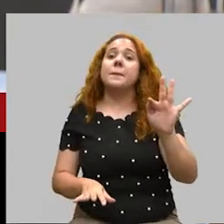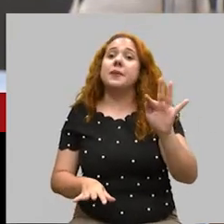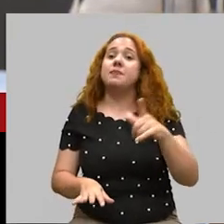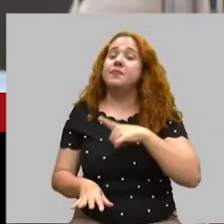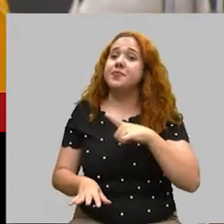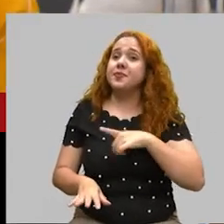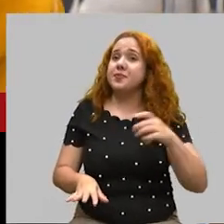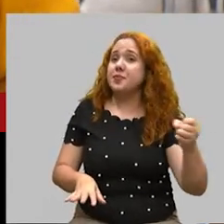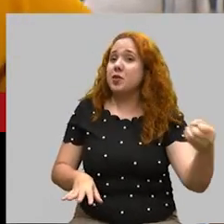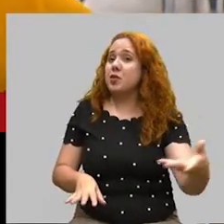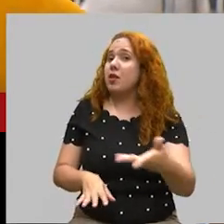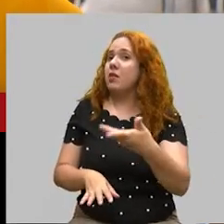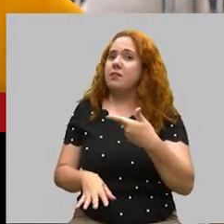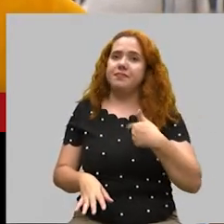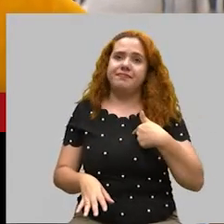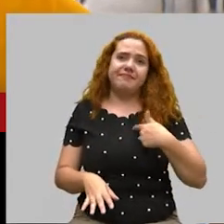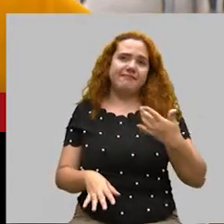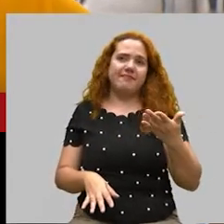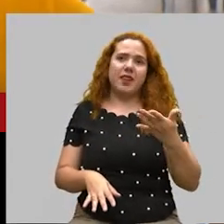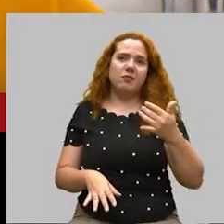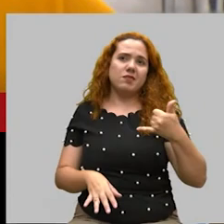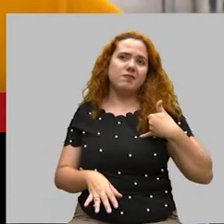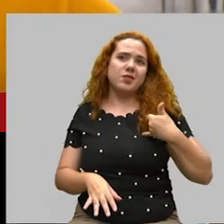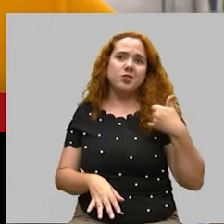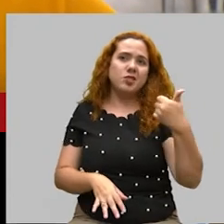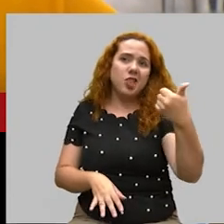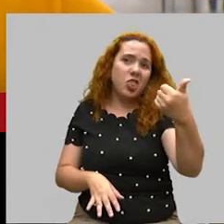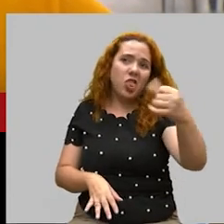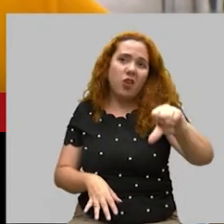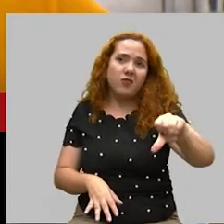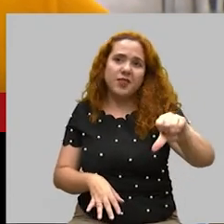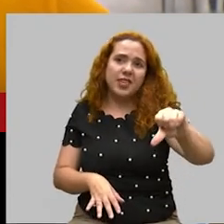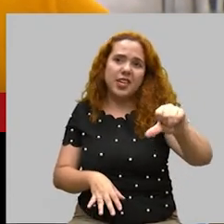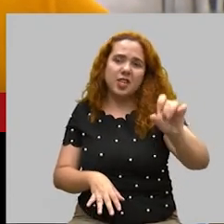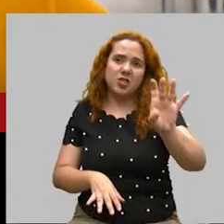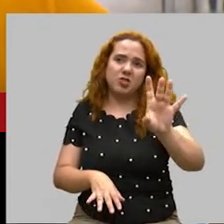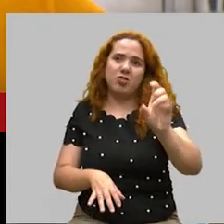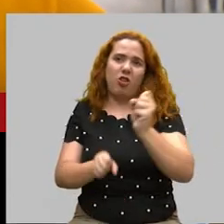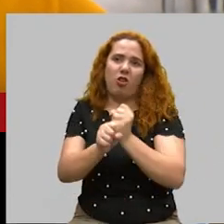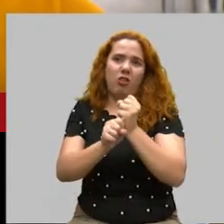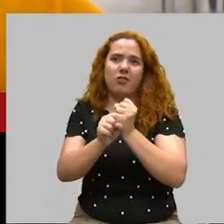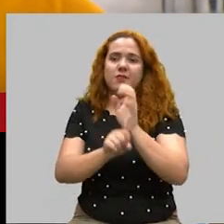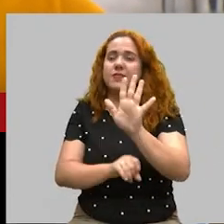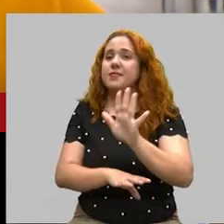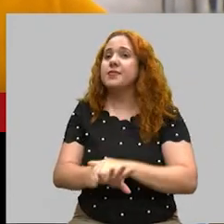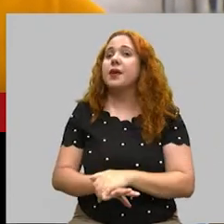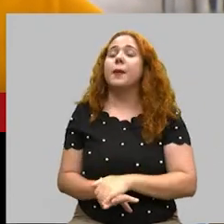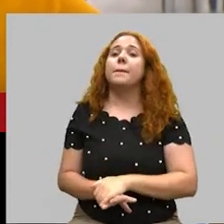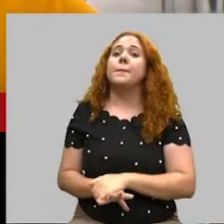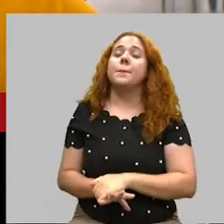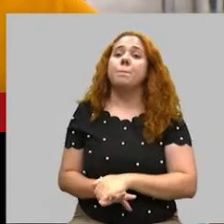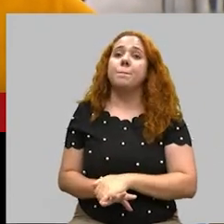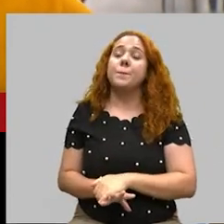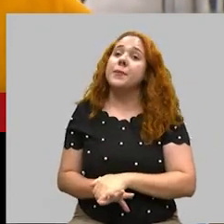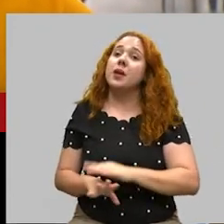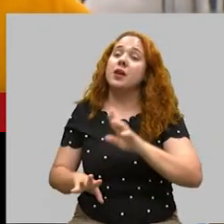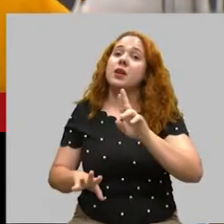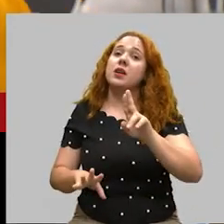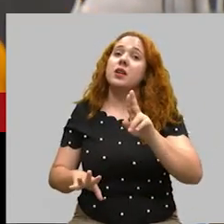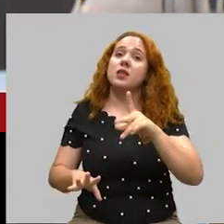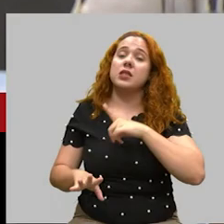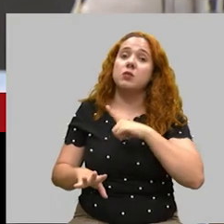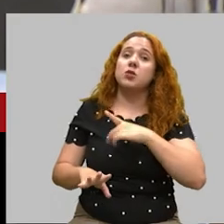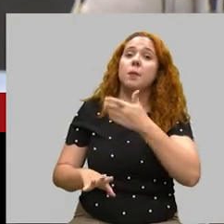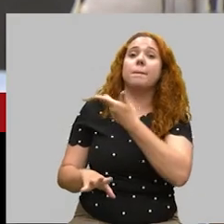os desafios de permanência eles são constantes né então assim eh a gente também tem os preconceitos internos da